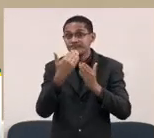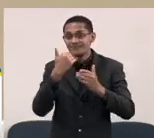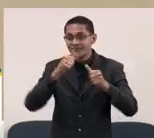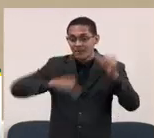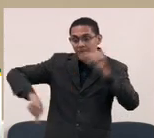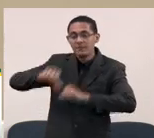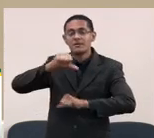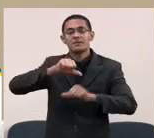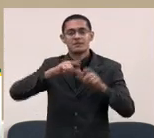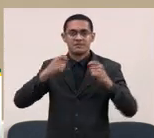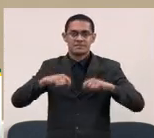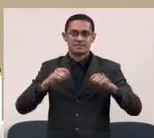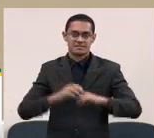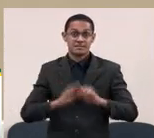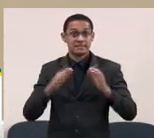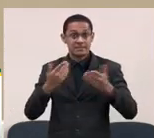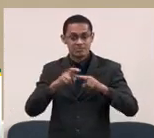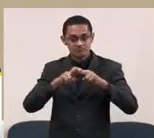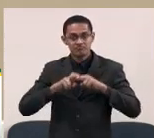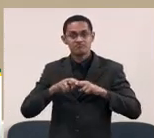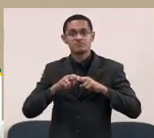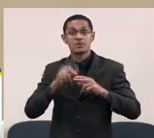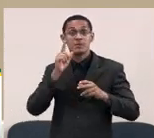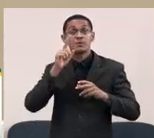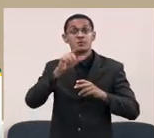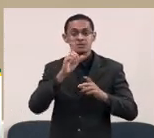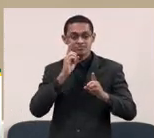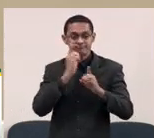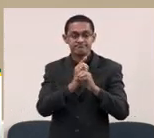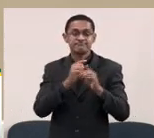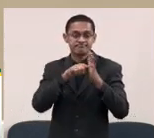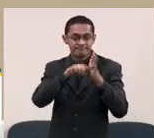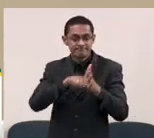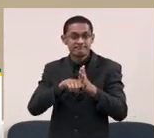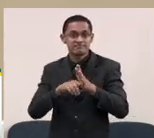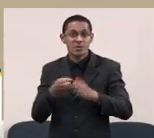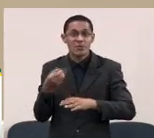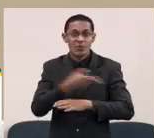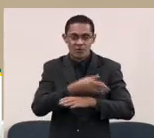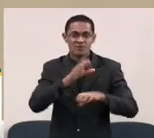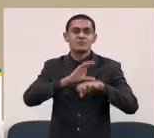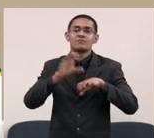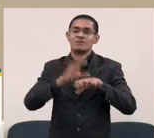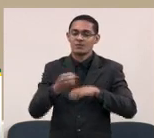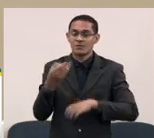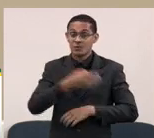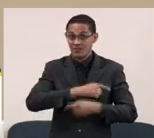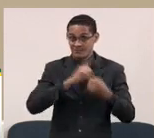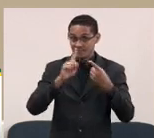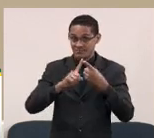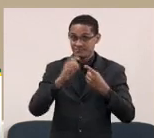fazemos. A partir disso, a gente consegue diagnosticar a necessidade de implantação de cursos novos, como